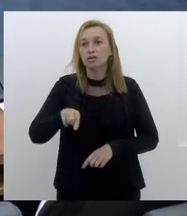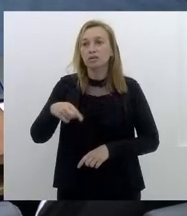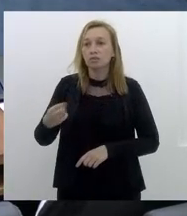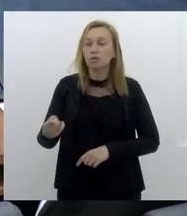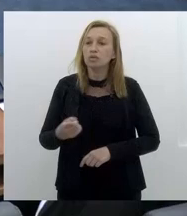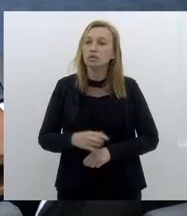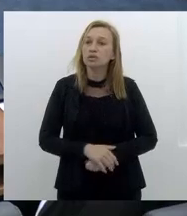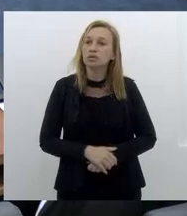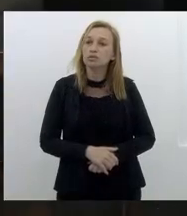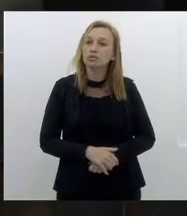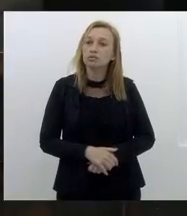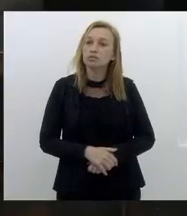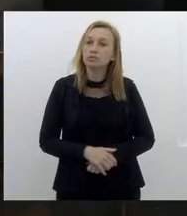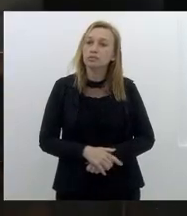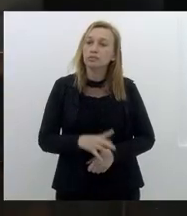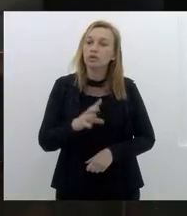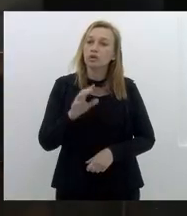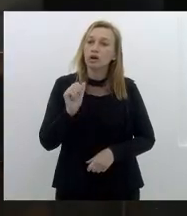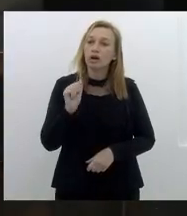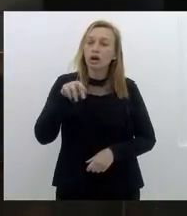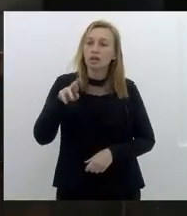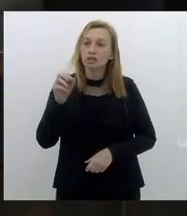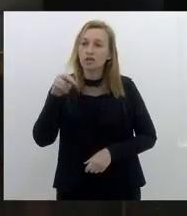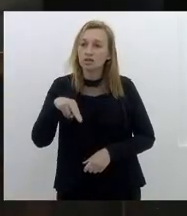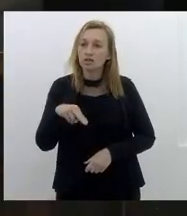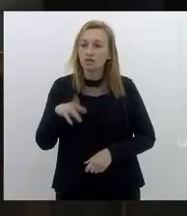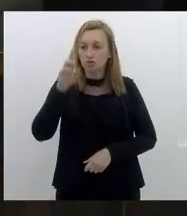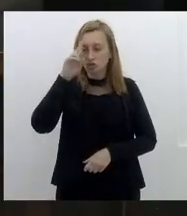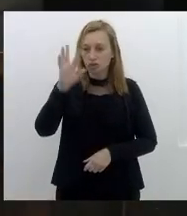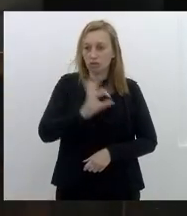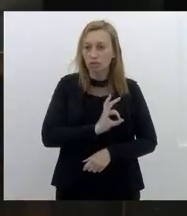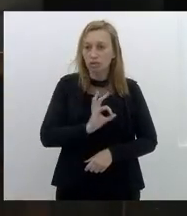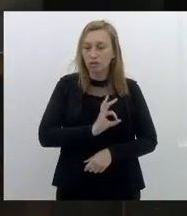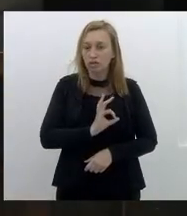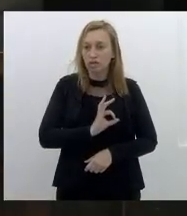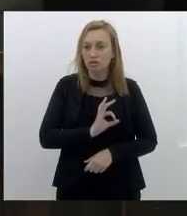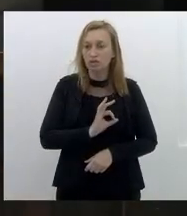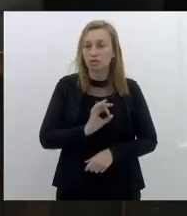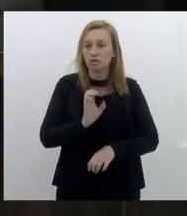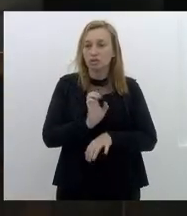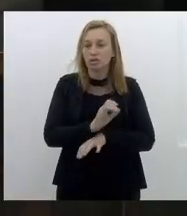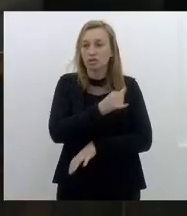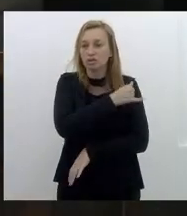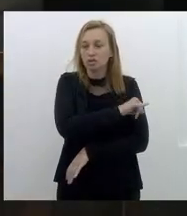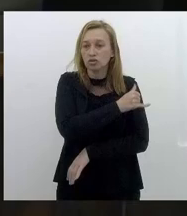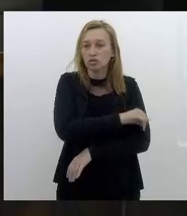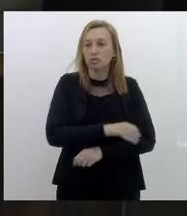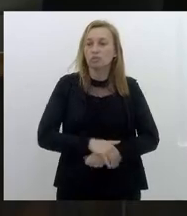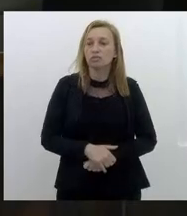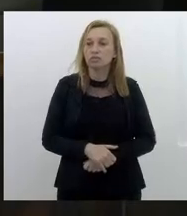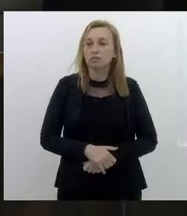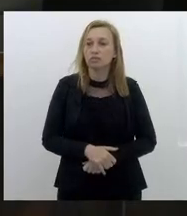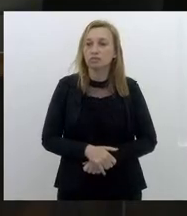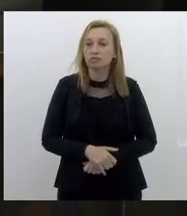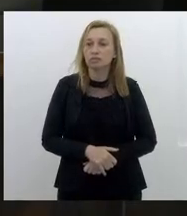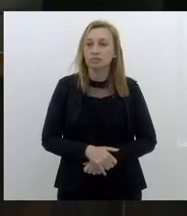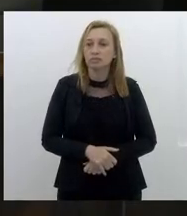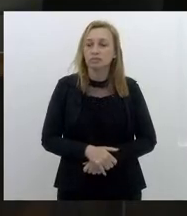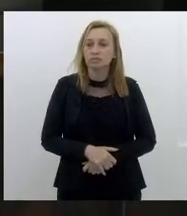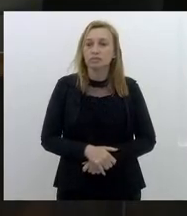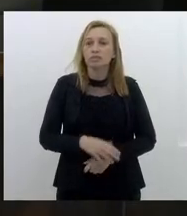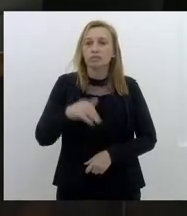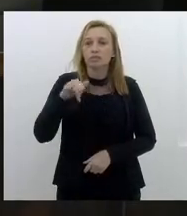sequência para o Anderson Valentim sargento da Polícia Militar do Estado do Rio de Janeiro então com a palavra por via remota